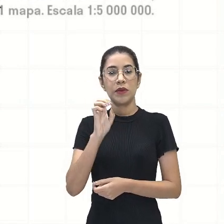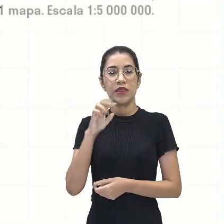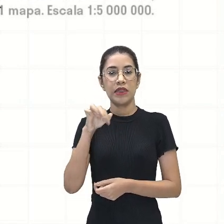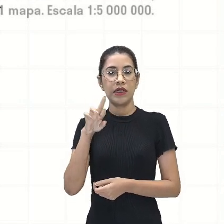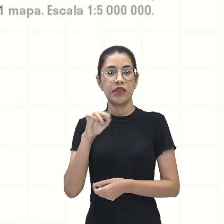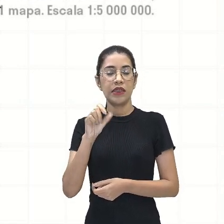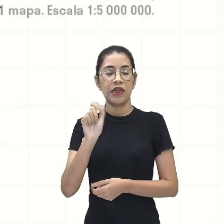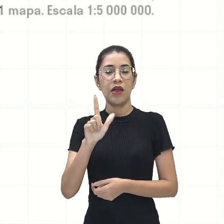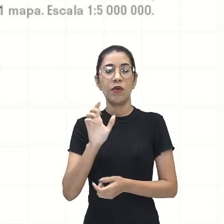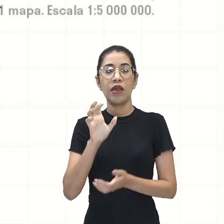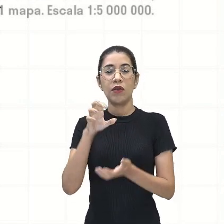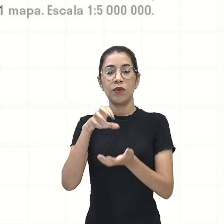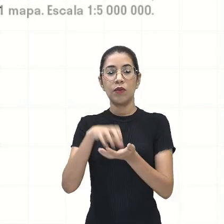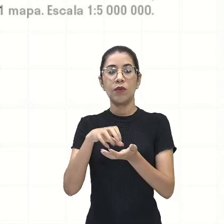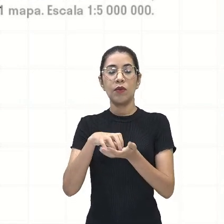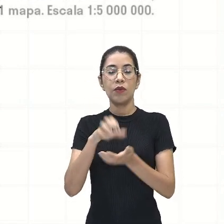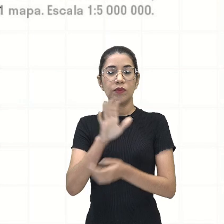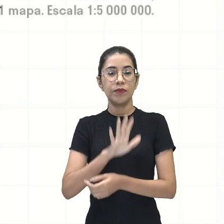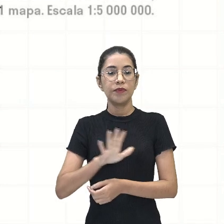território brasileiro,